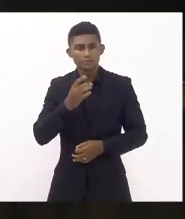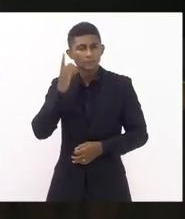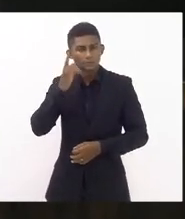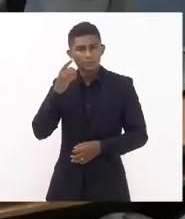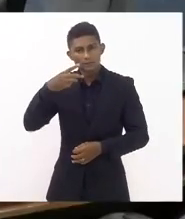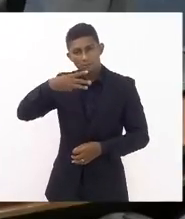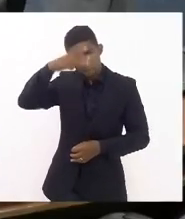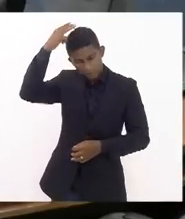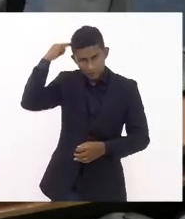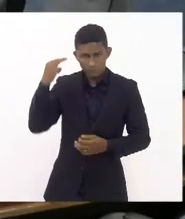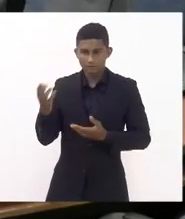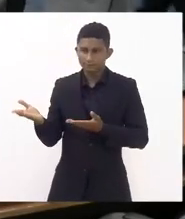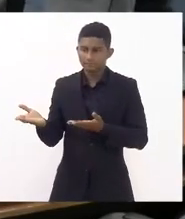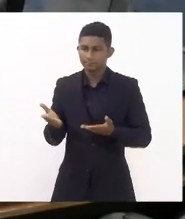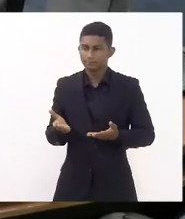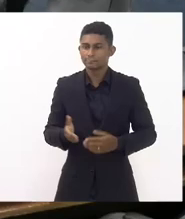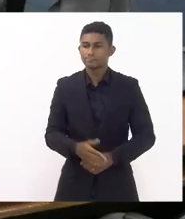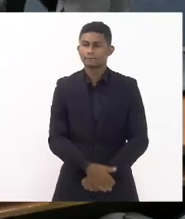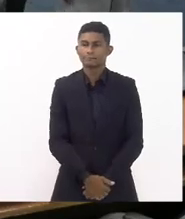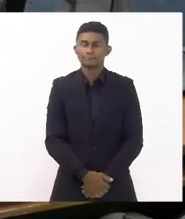Pacheco.